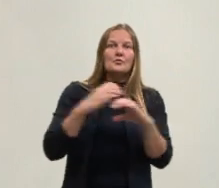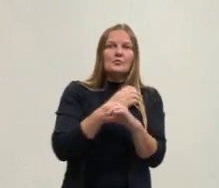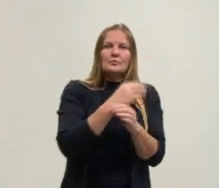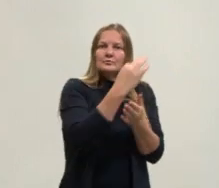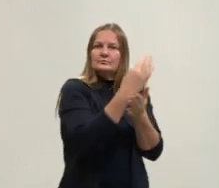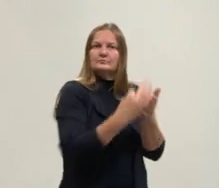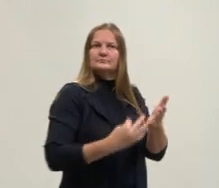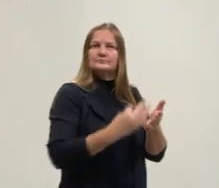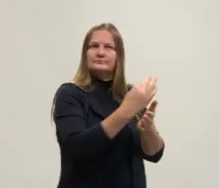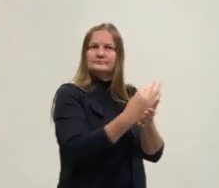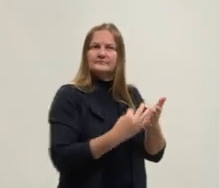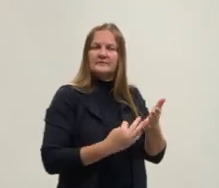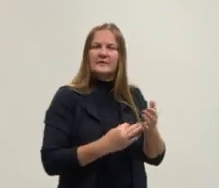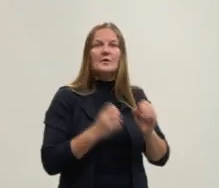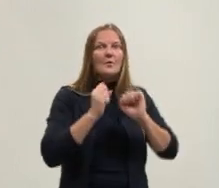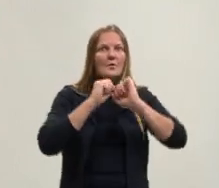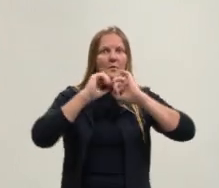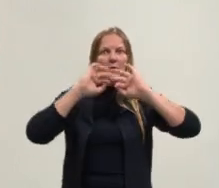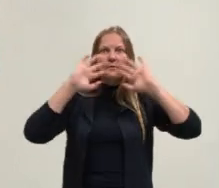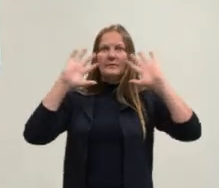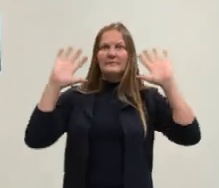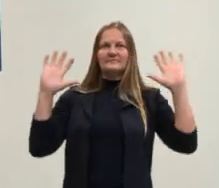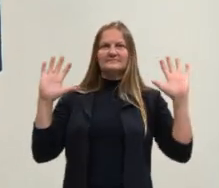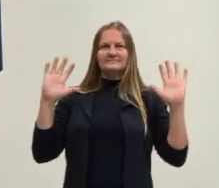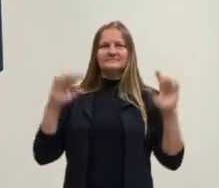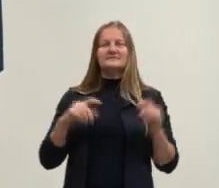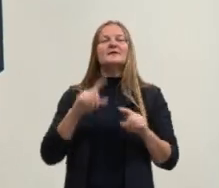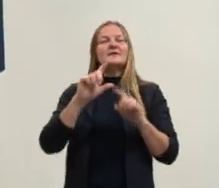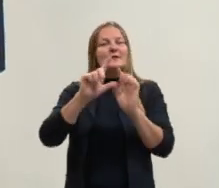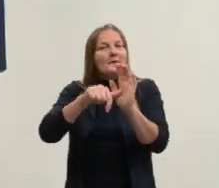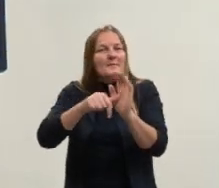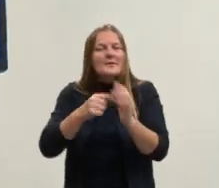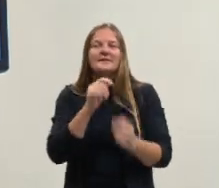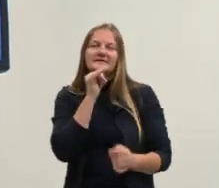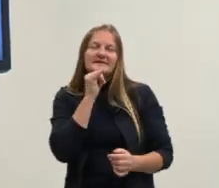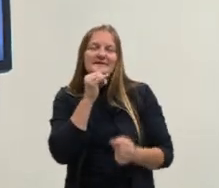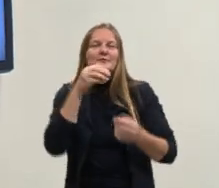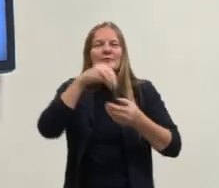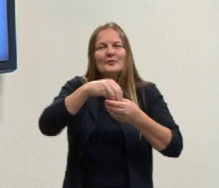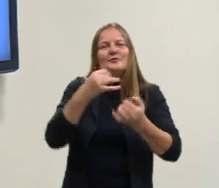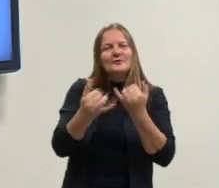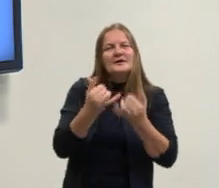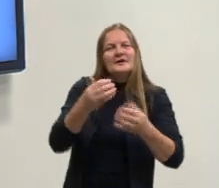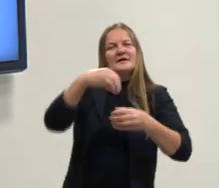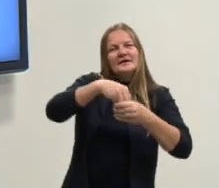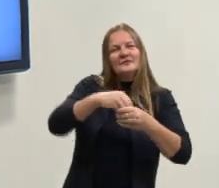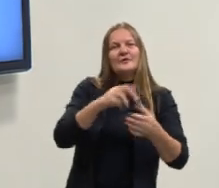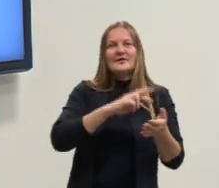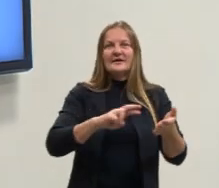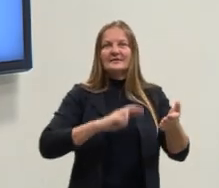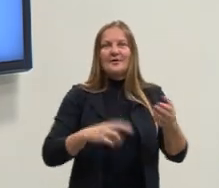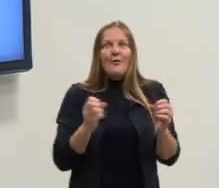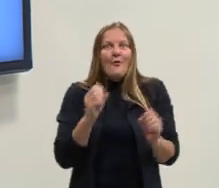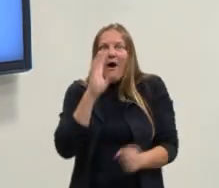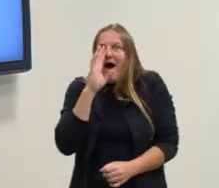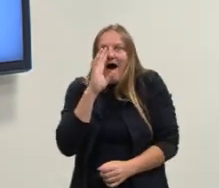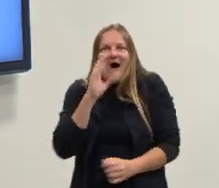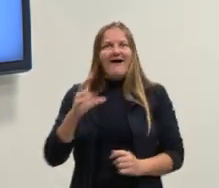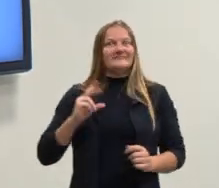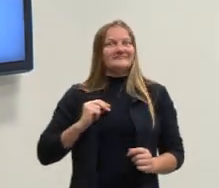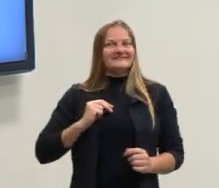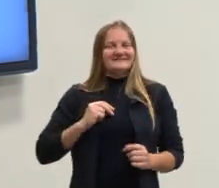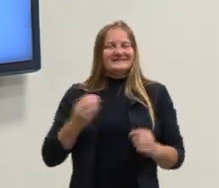de texto e isso fica muito mais claro depois a gente vai ver um exemplo dentro da redação e o ao como isso vai fazer